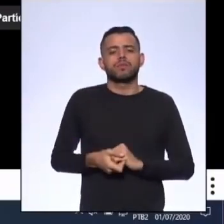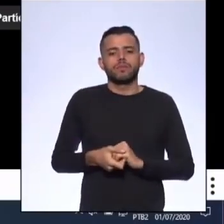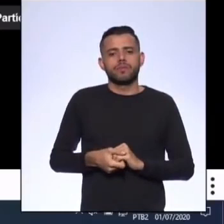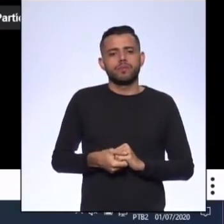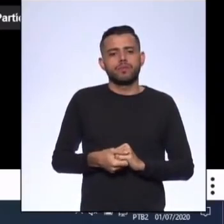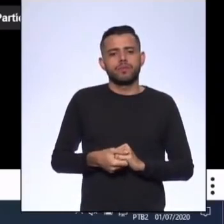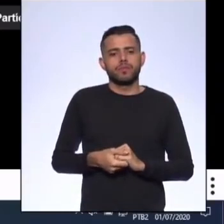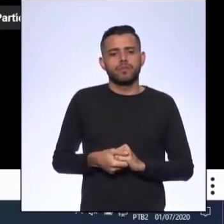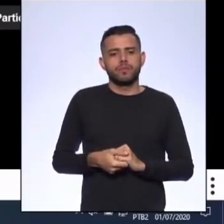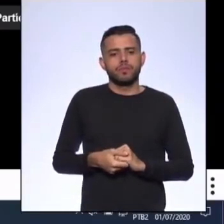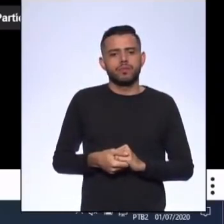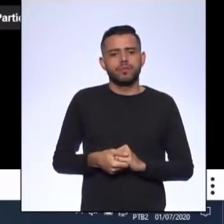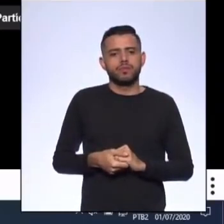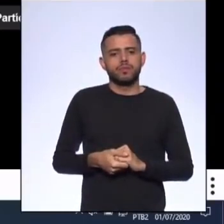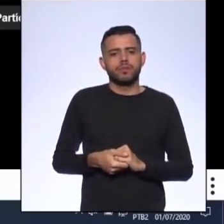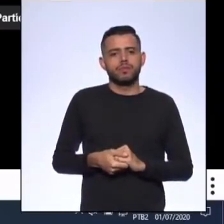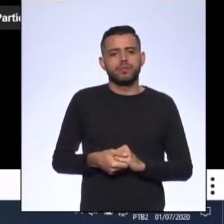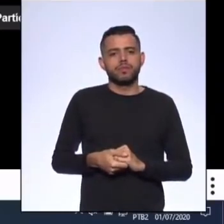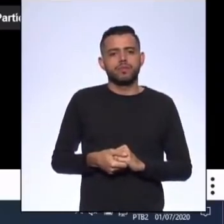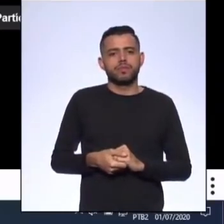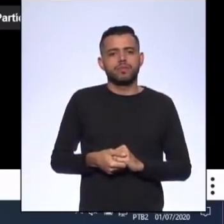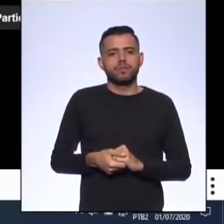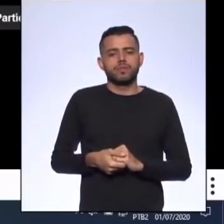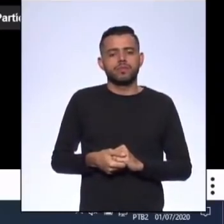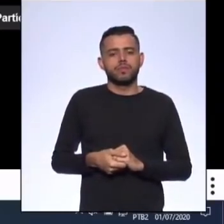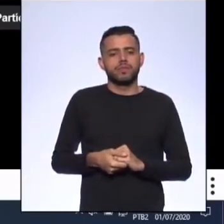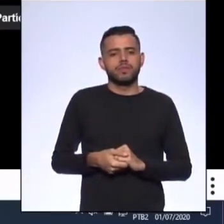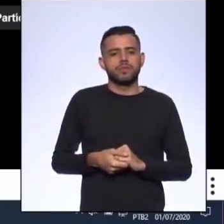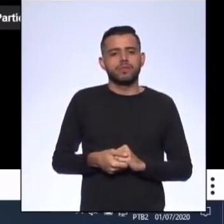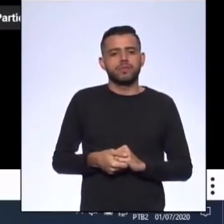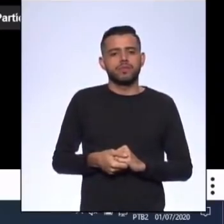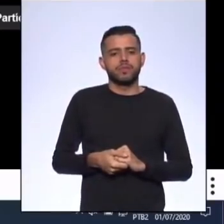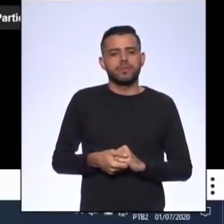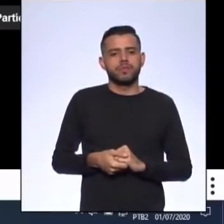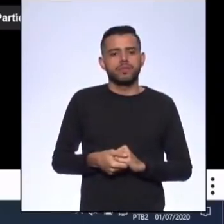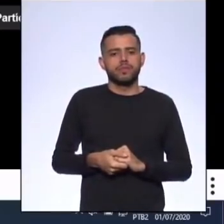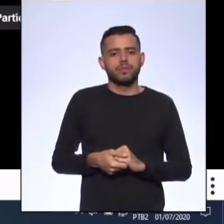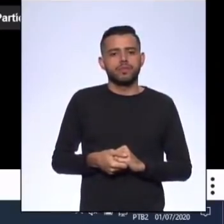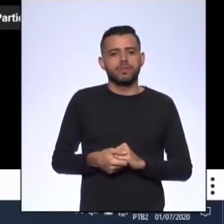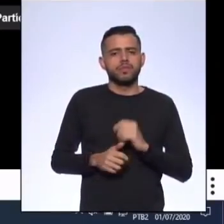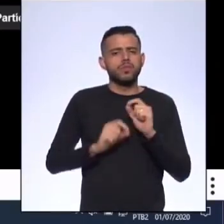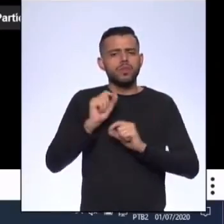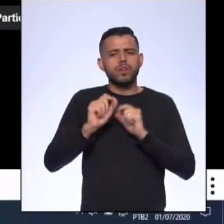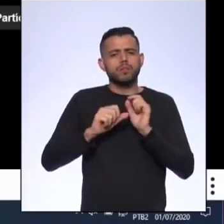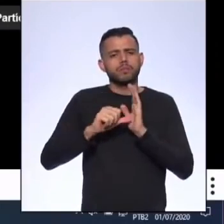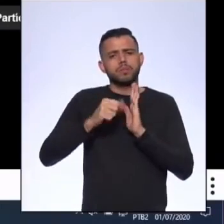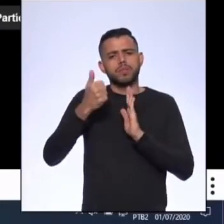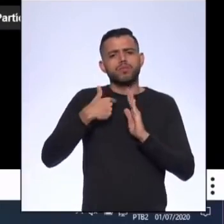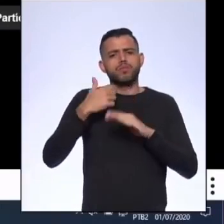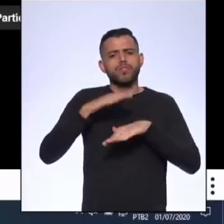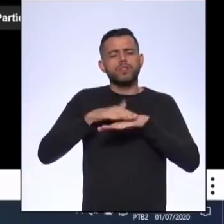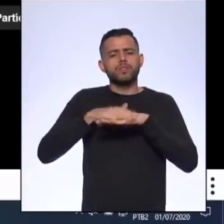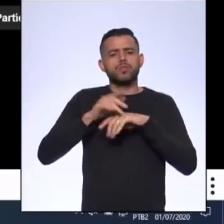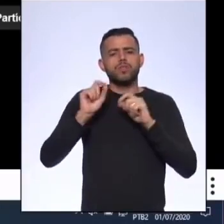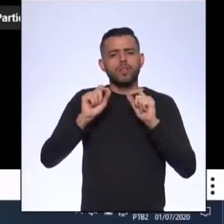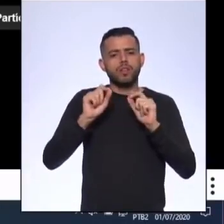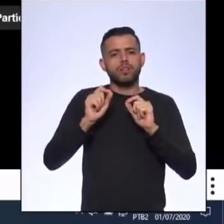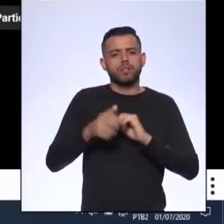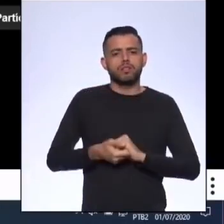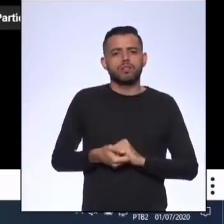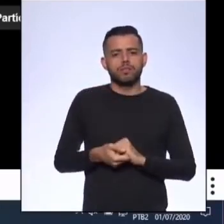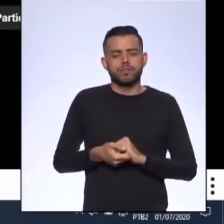com variação do volume ou com variação de temperatura, tá? Então vamos lá. Primeira coisa que eu vou fazer aqui, eu vou manter constante ali